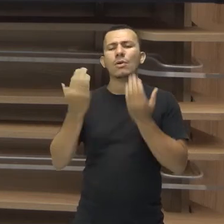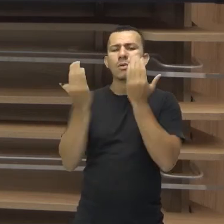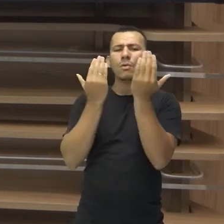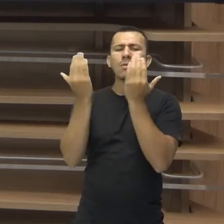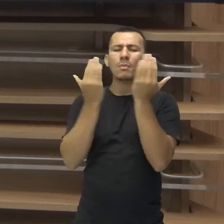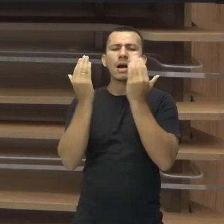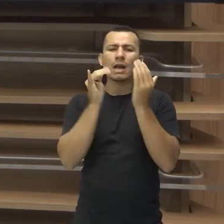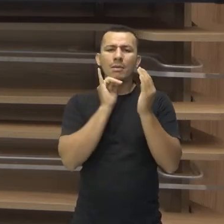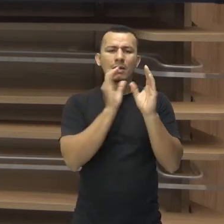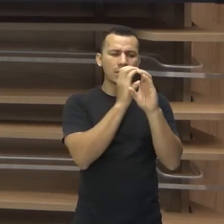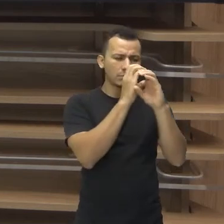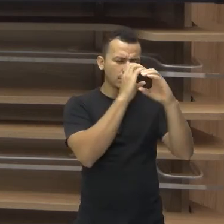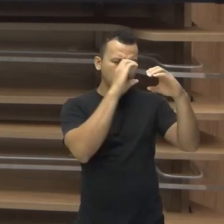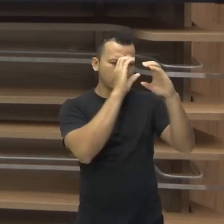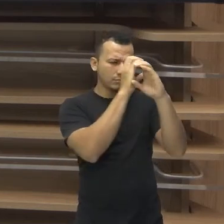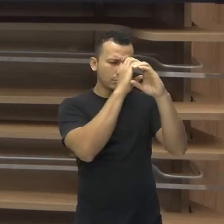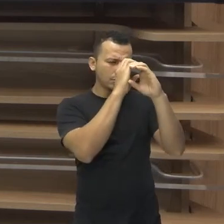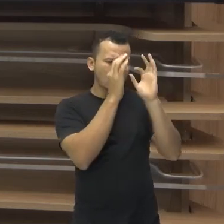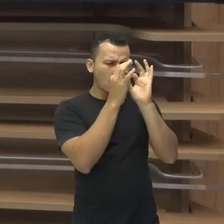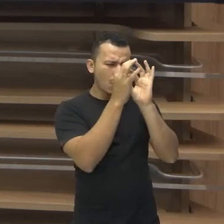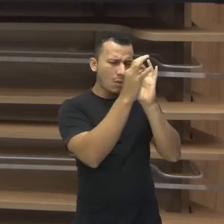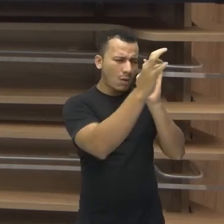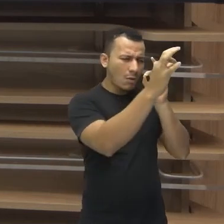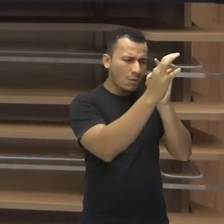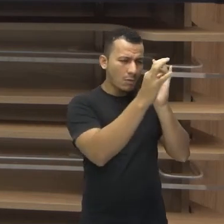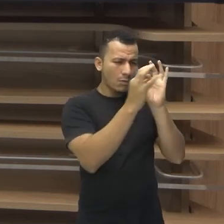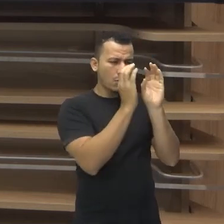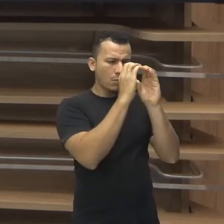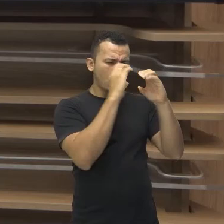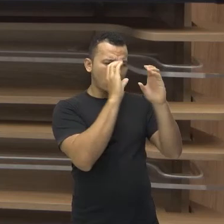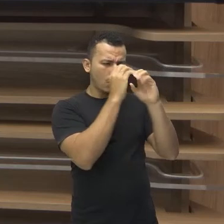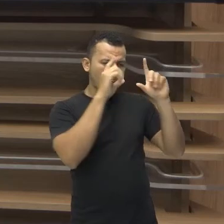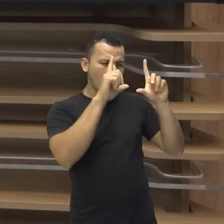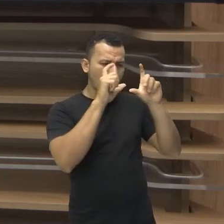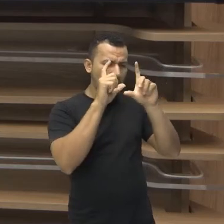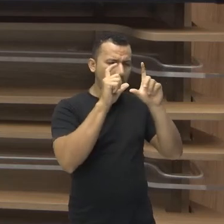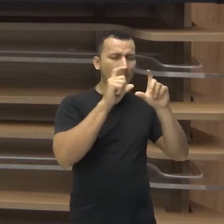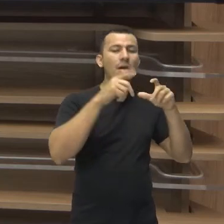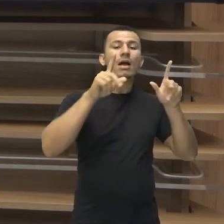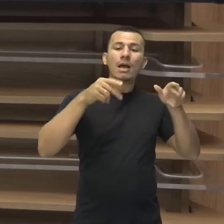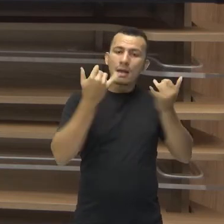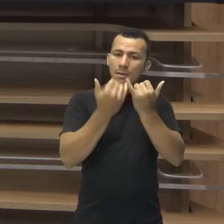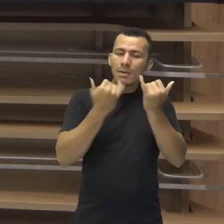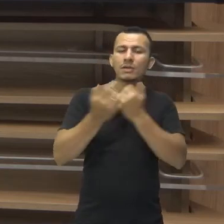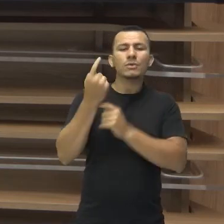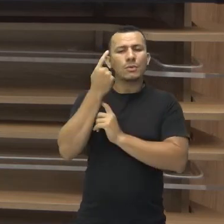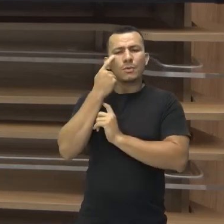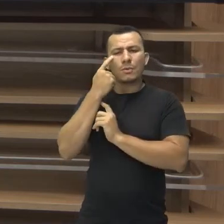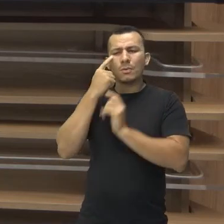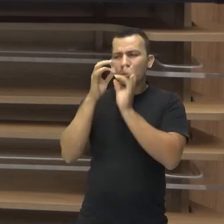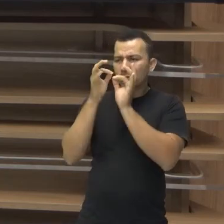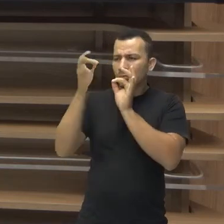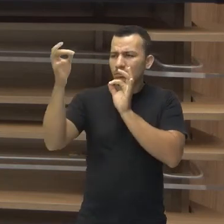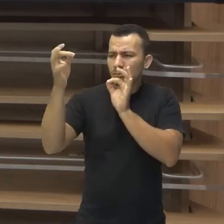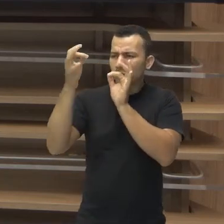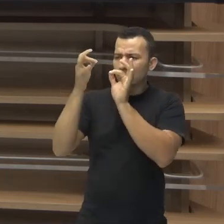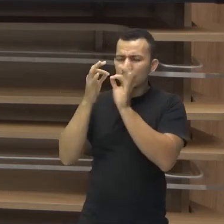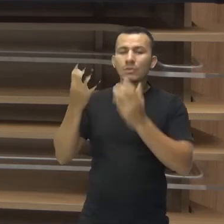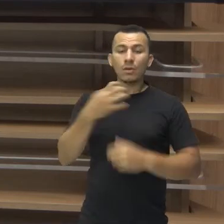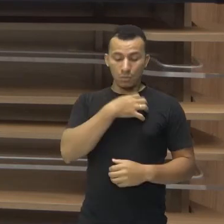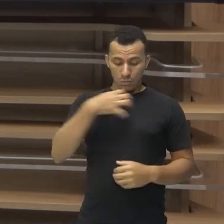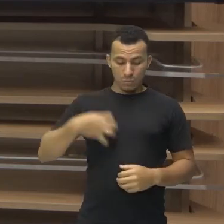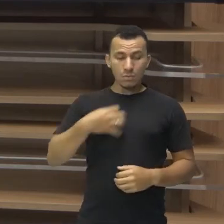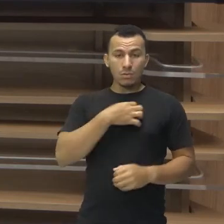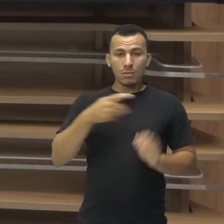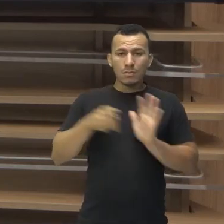com as lentes de uma câmera, porque é como se a câmera tivesse sido projetada de acordo com as estruturas do nosso olho. Então, alguns órgãos ali,